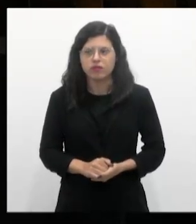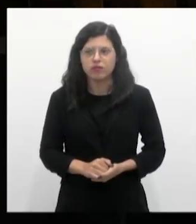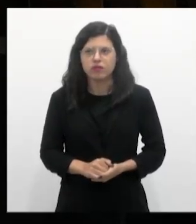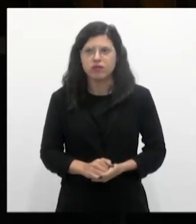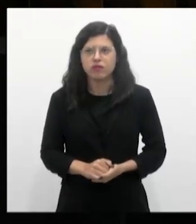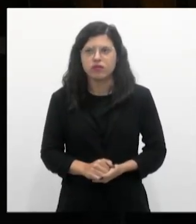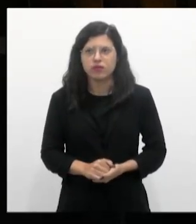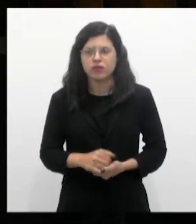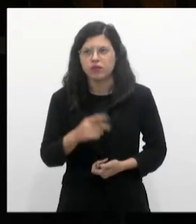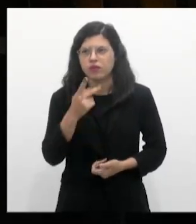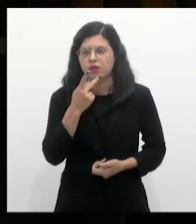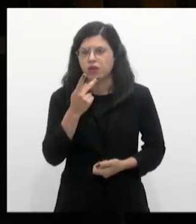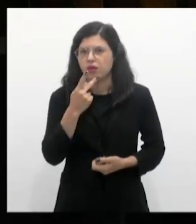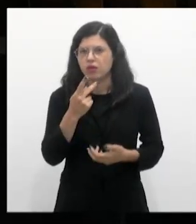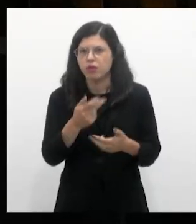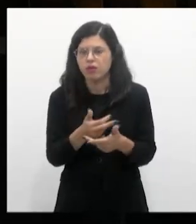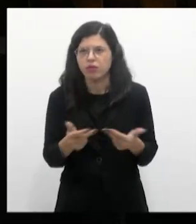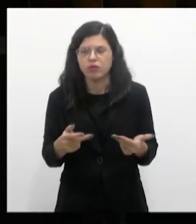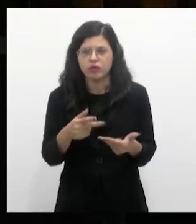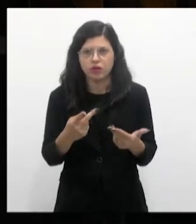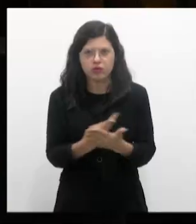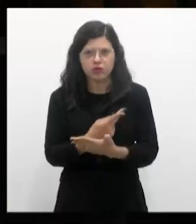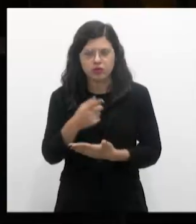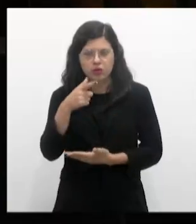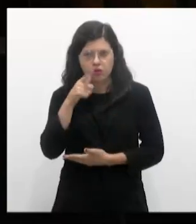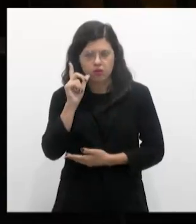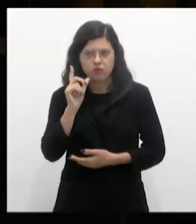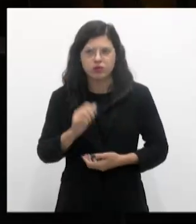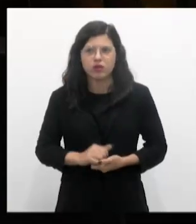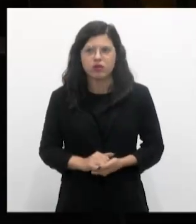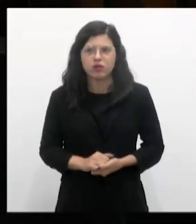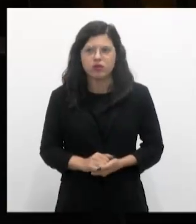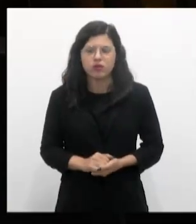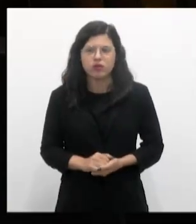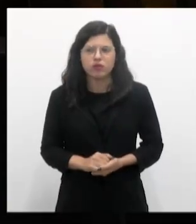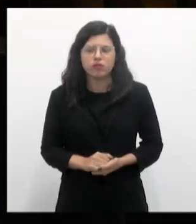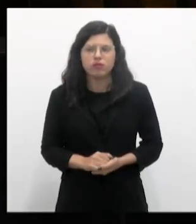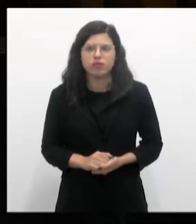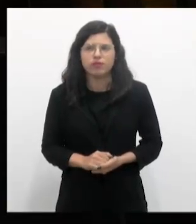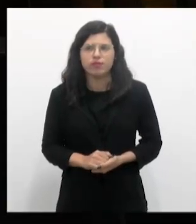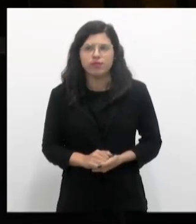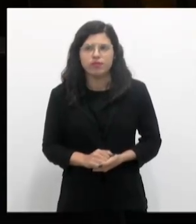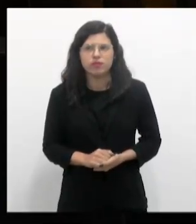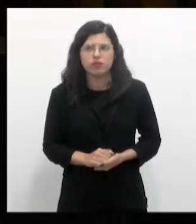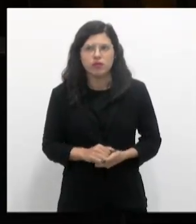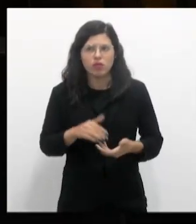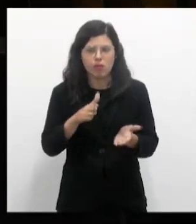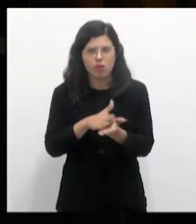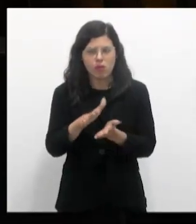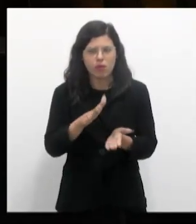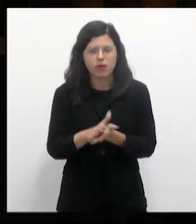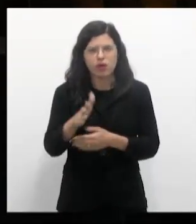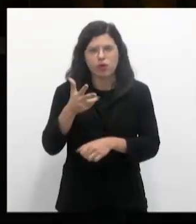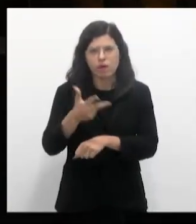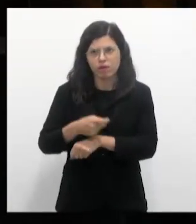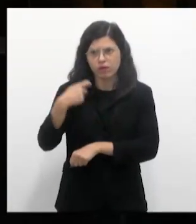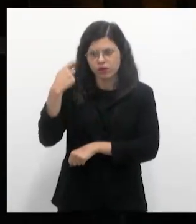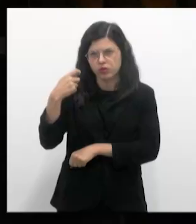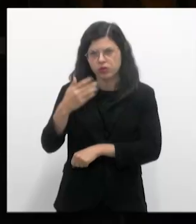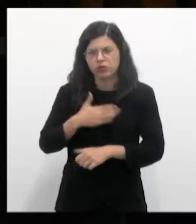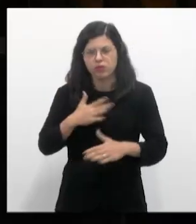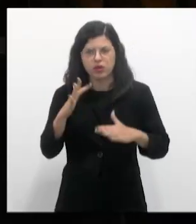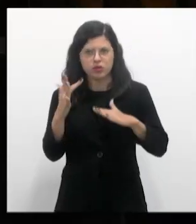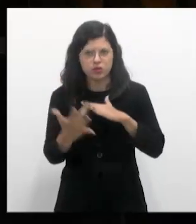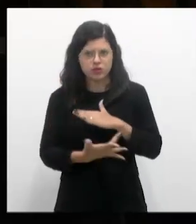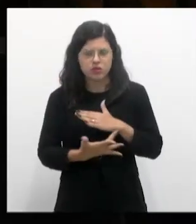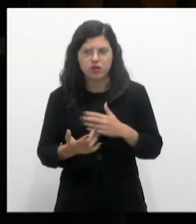para relatar um fato ontem que aconteceu, que eu publiquei um vídeo nas minhas redes